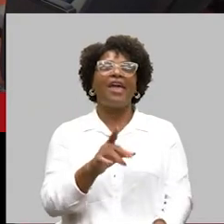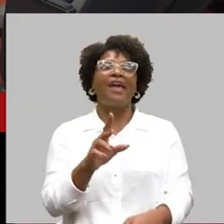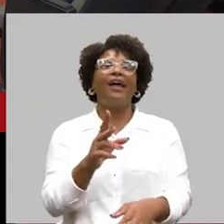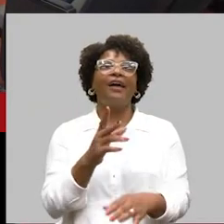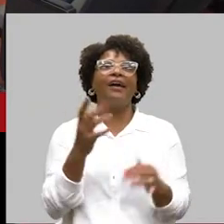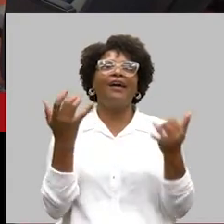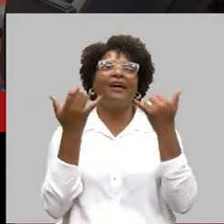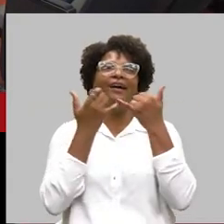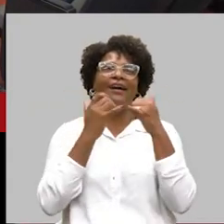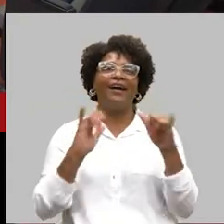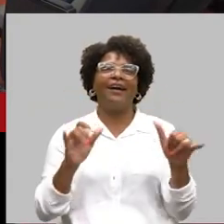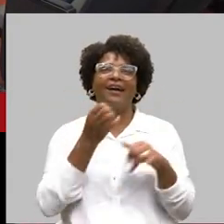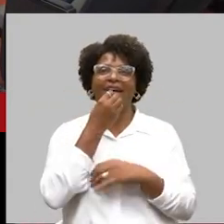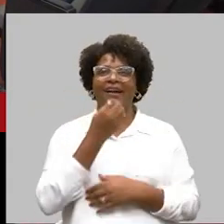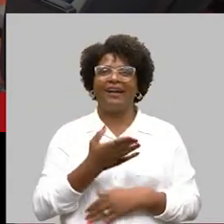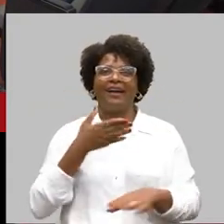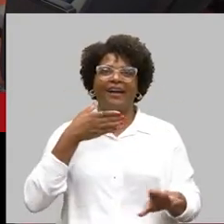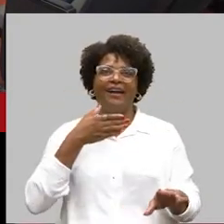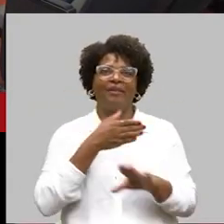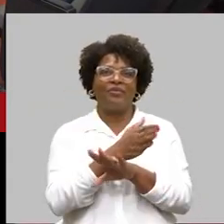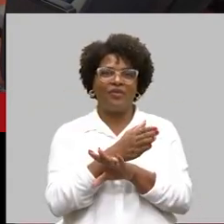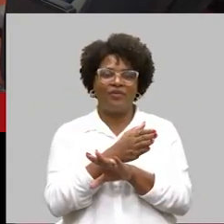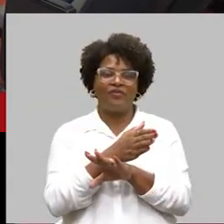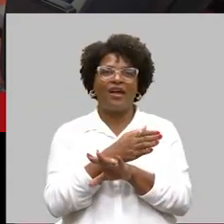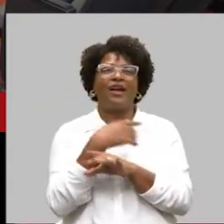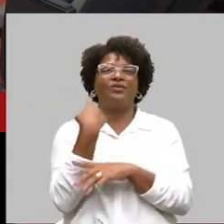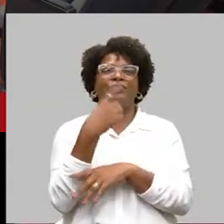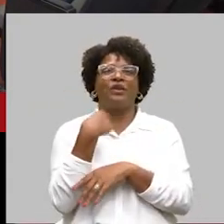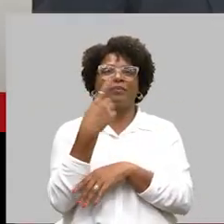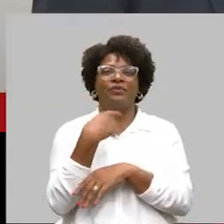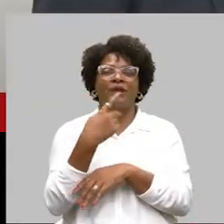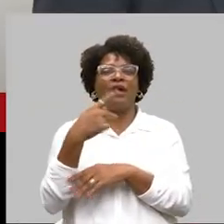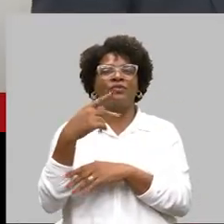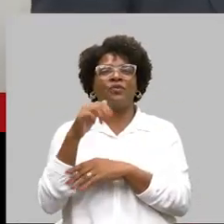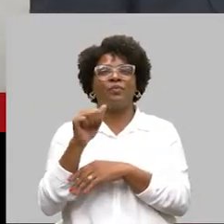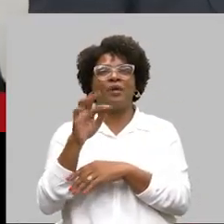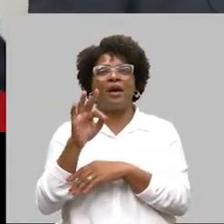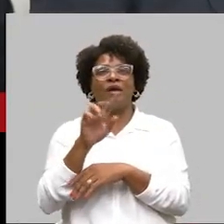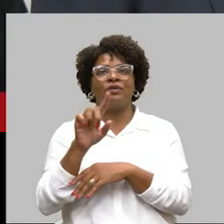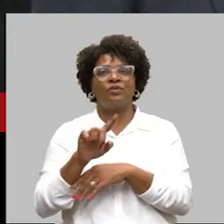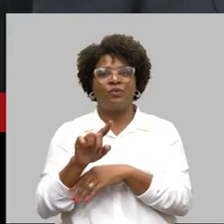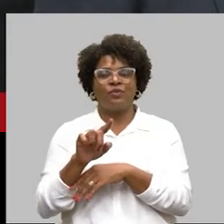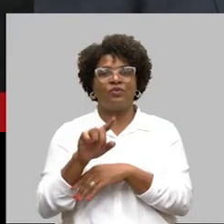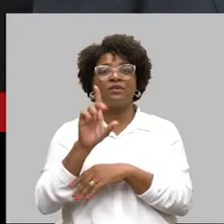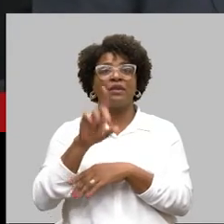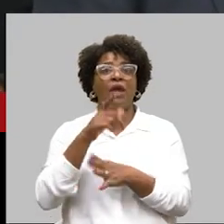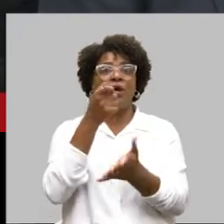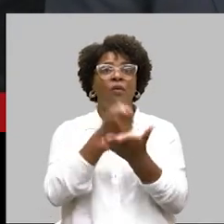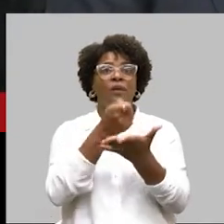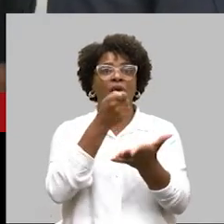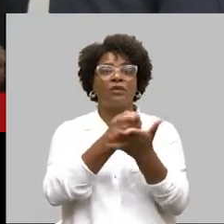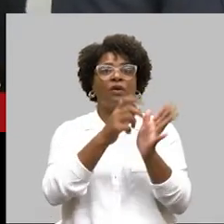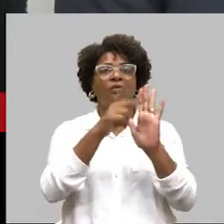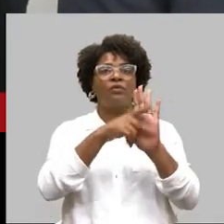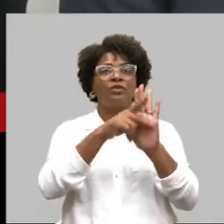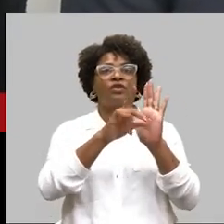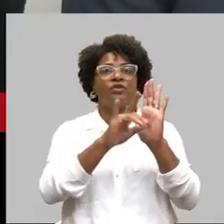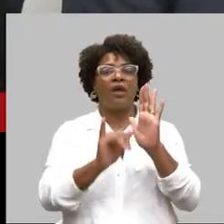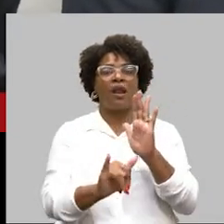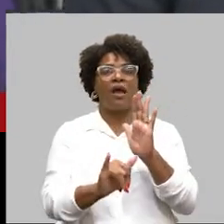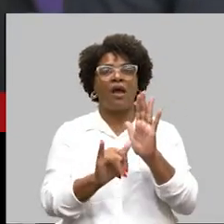parecer do deputado Patrus Ananias sobre o projeto de lei que obriga agora o governo federal